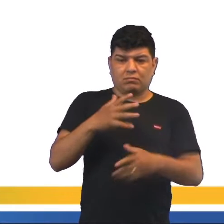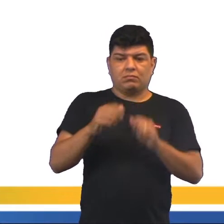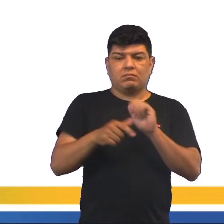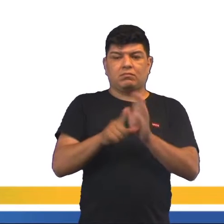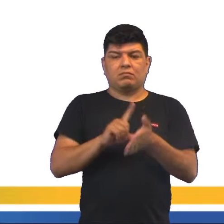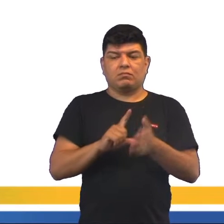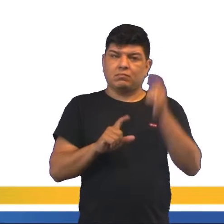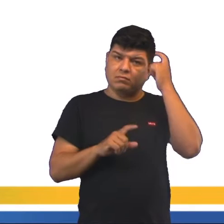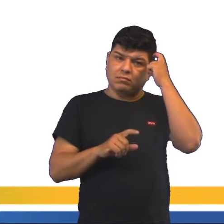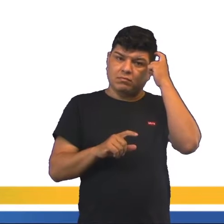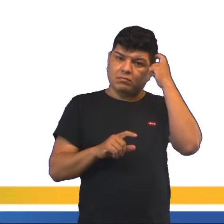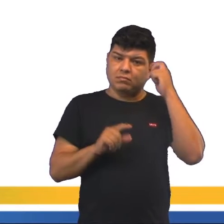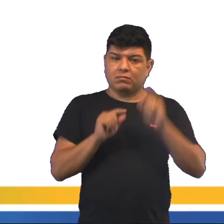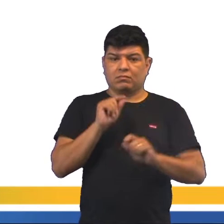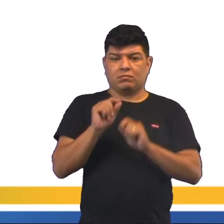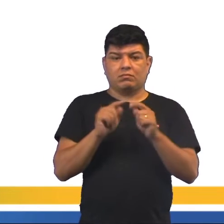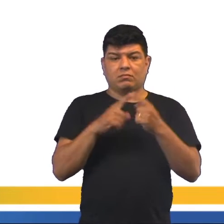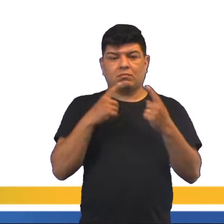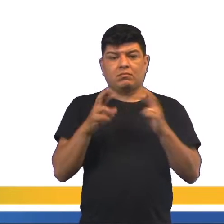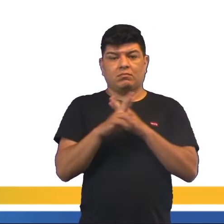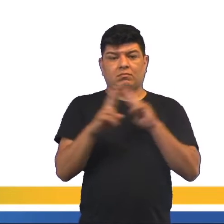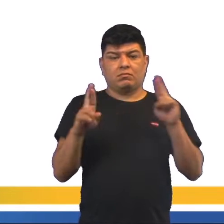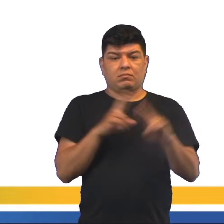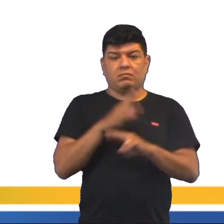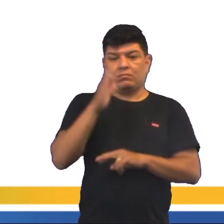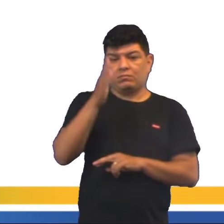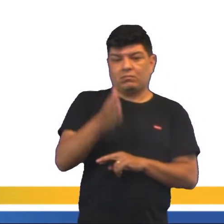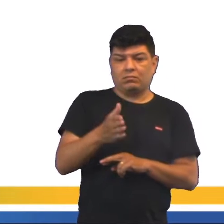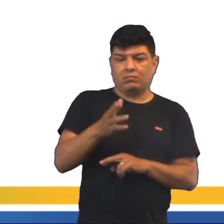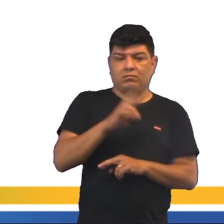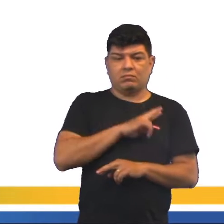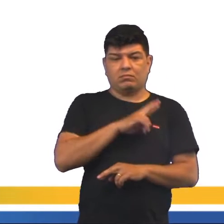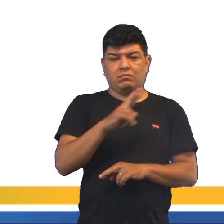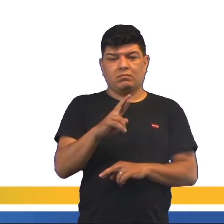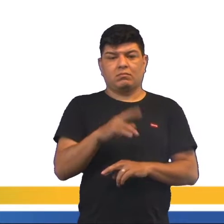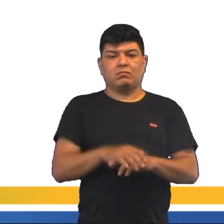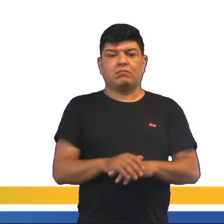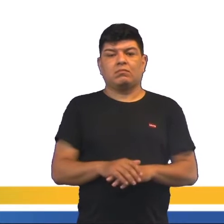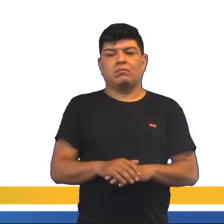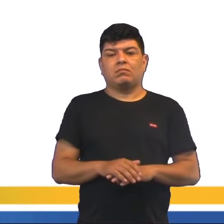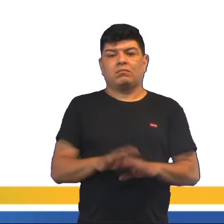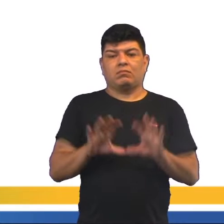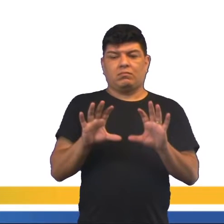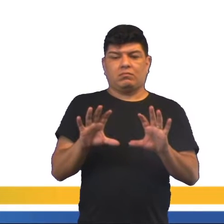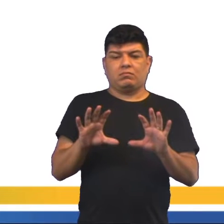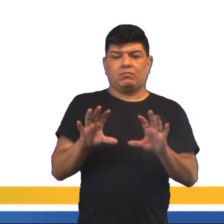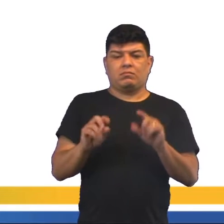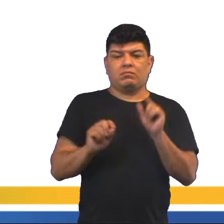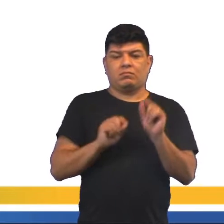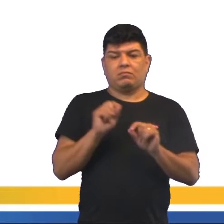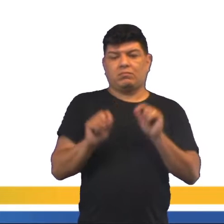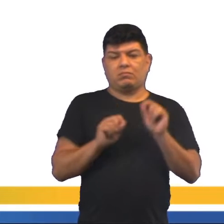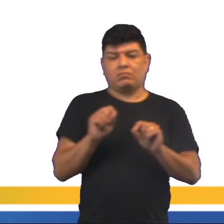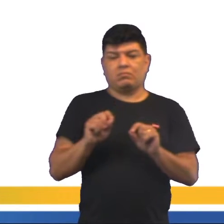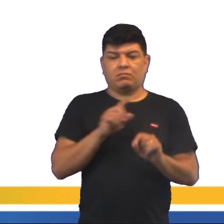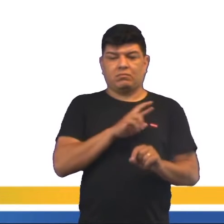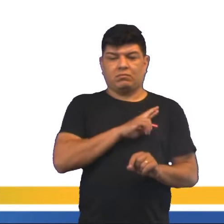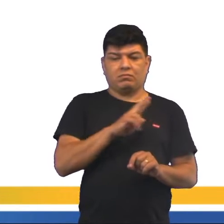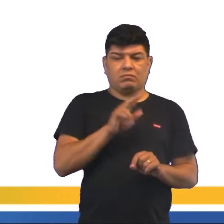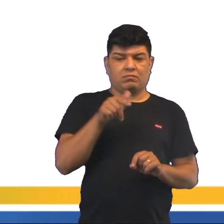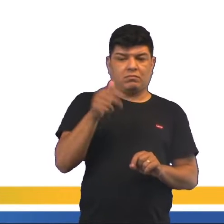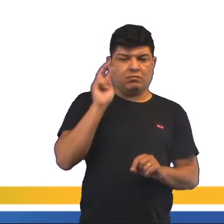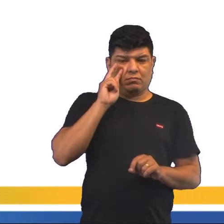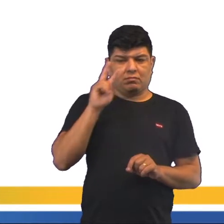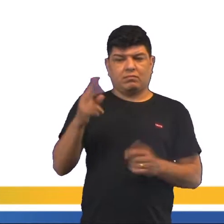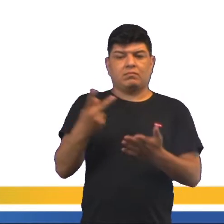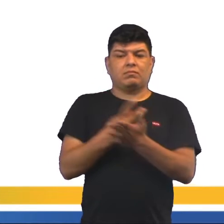tópicos anteriores, mas se relaciona diretamente com a religião. A tendência nesse caso é que a religião do outro seja